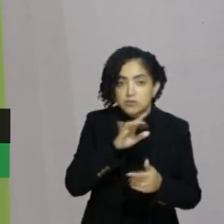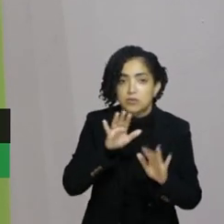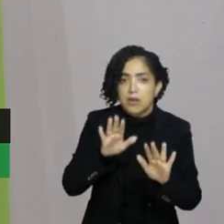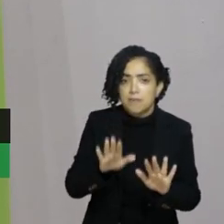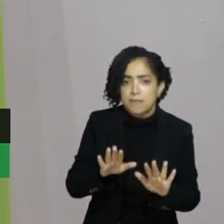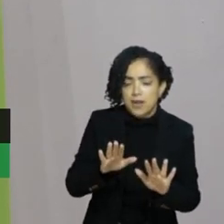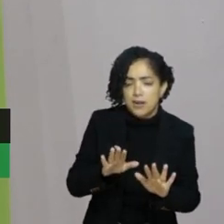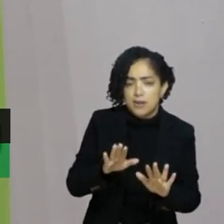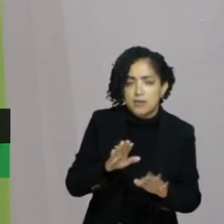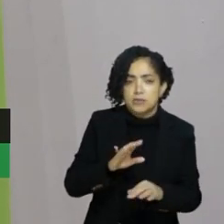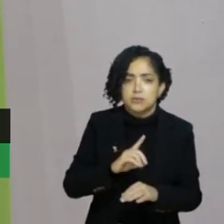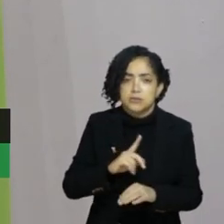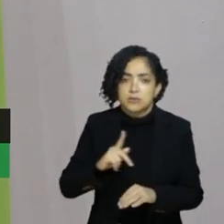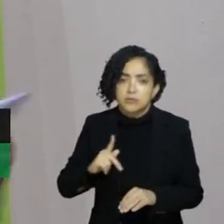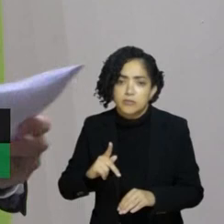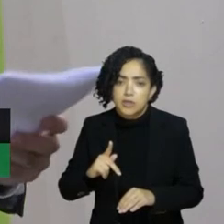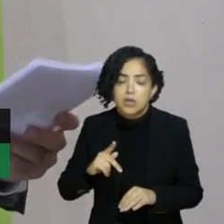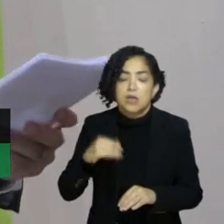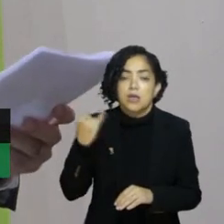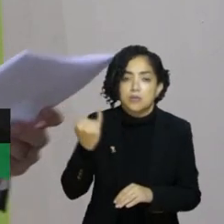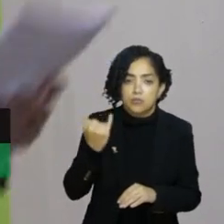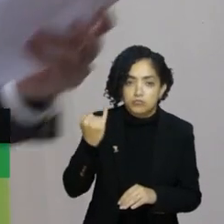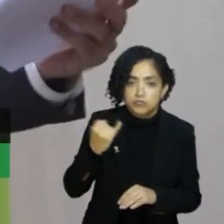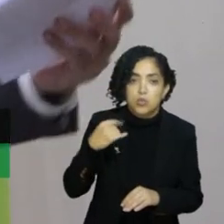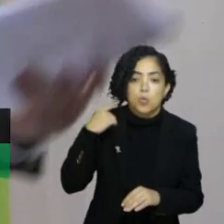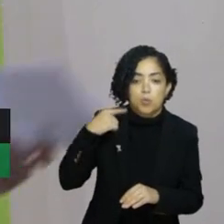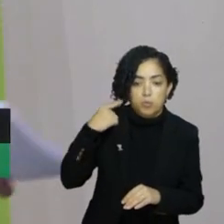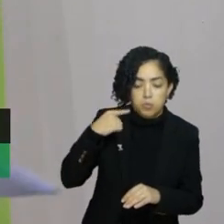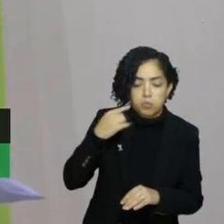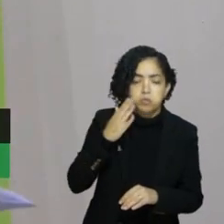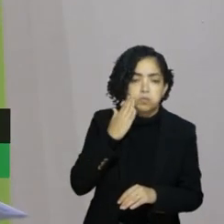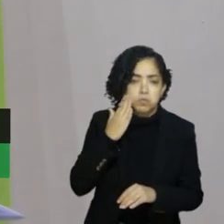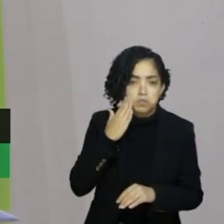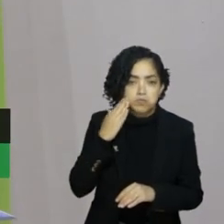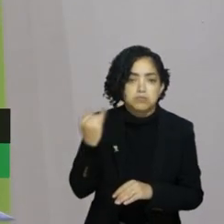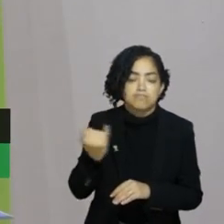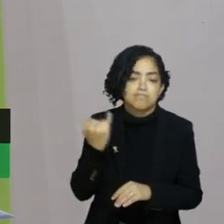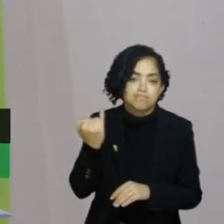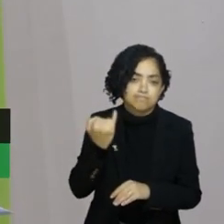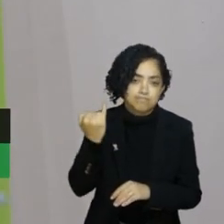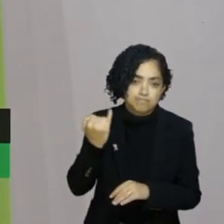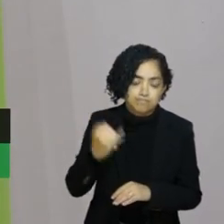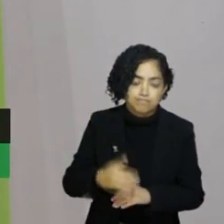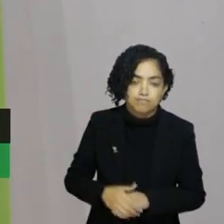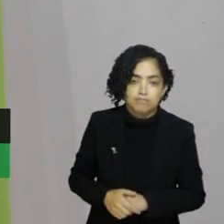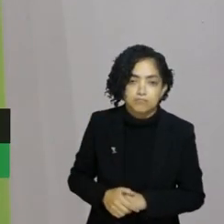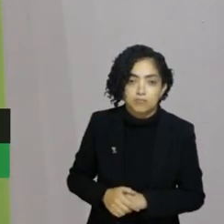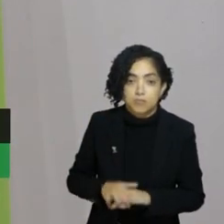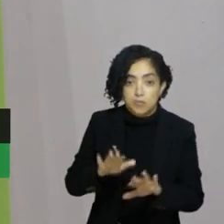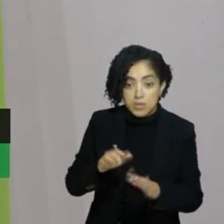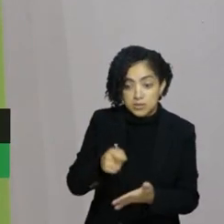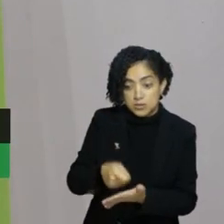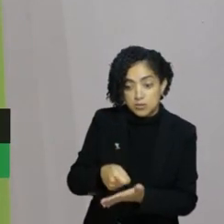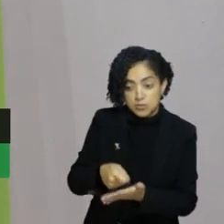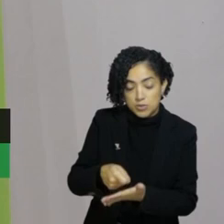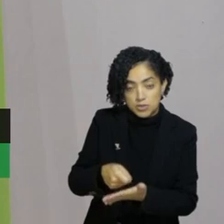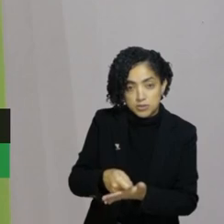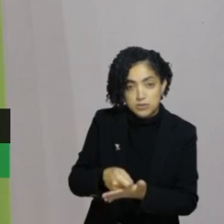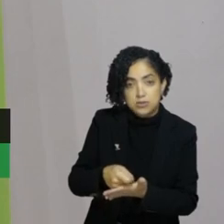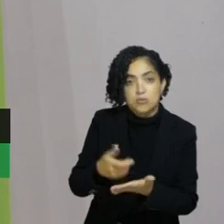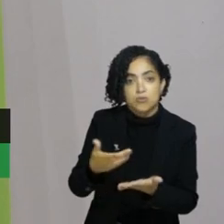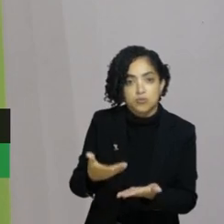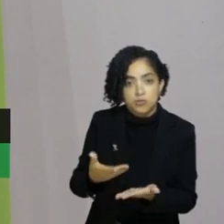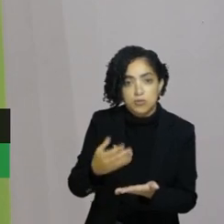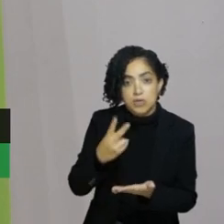Ativa era importante? Claro que eu sou advogado também, sei o quanto é importante. Mas era uma obrigação legal, a partir